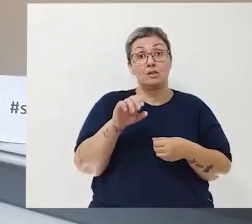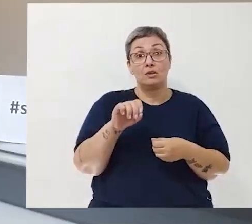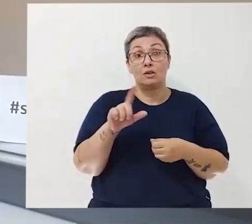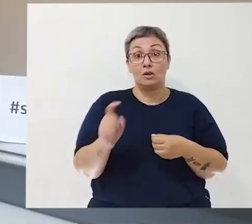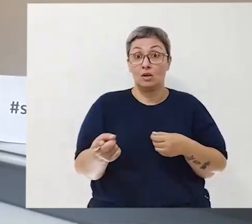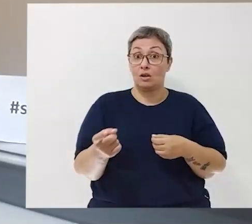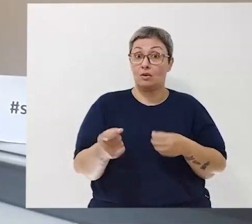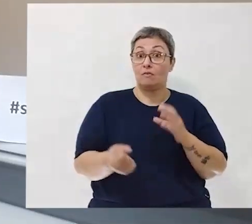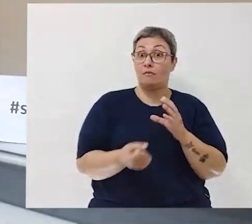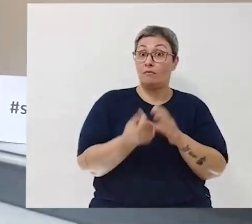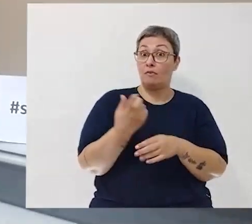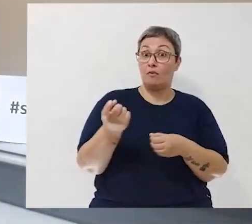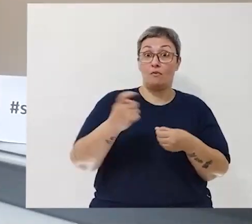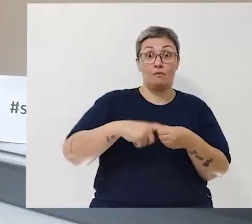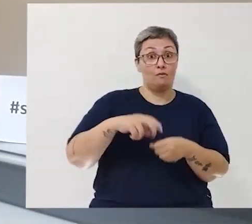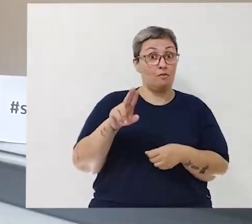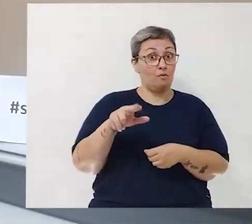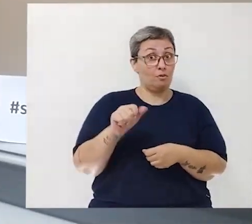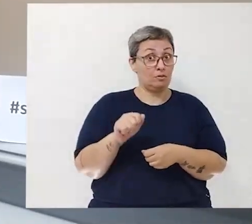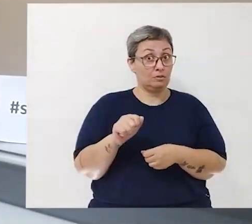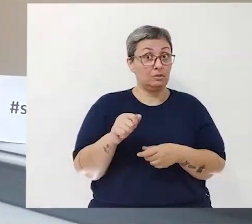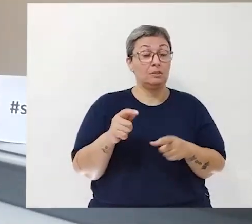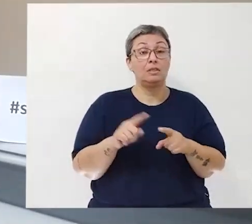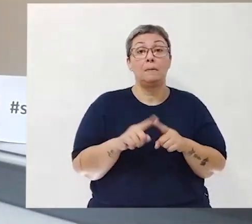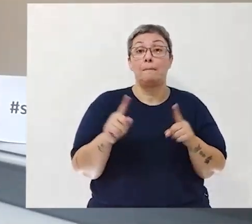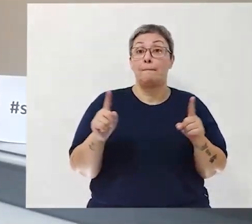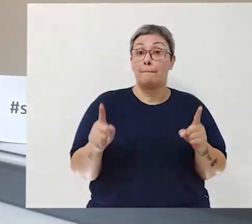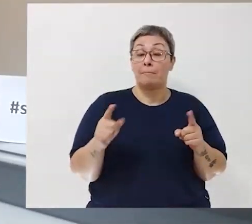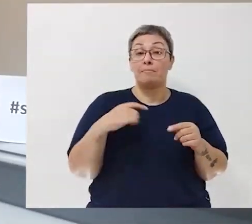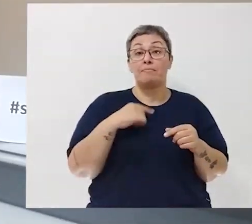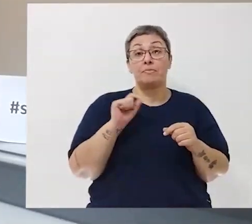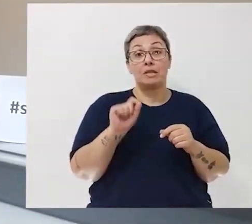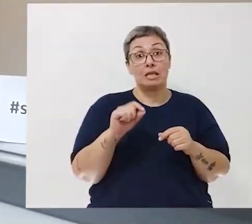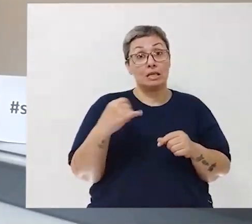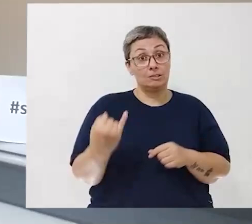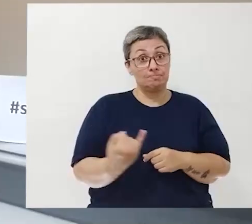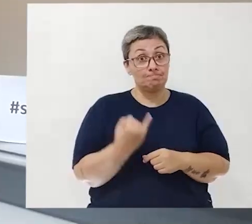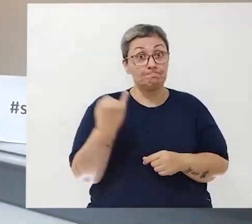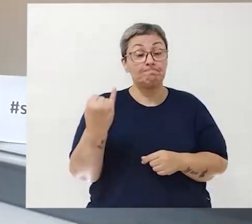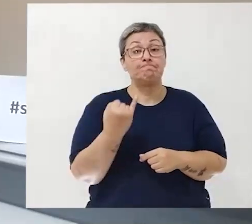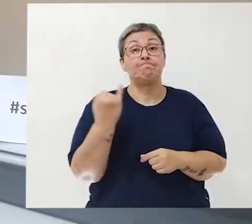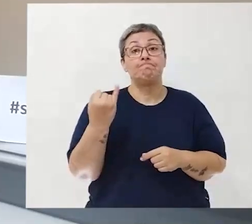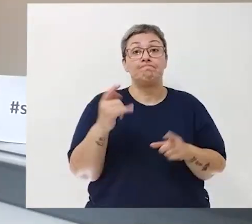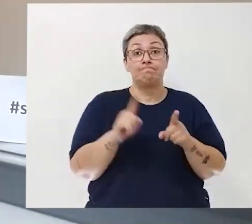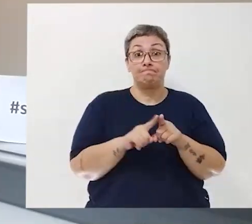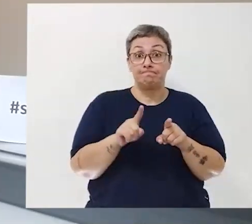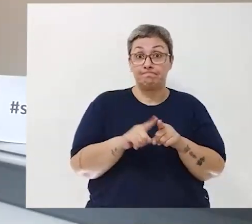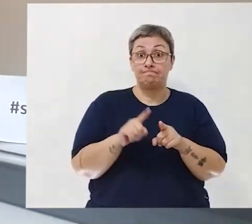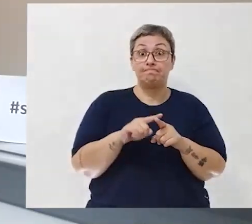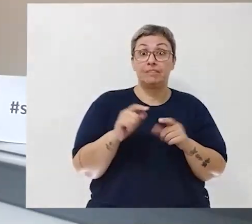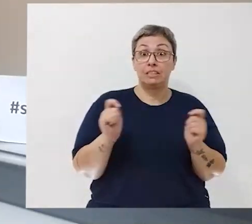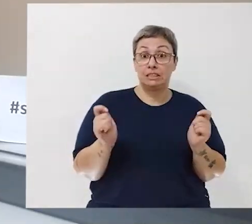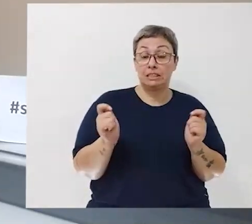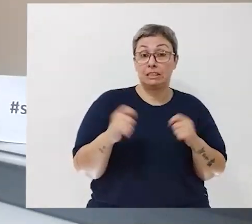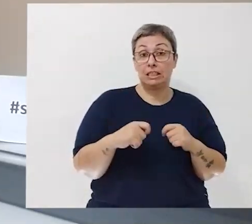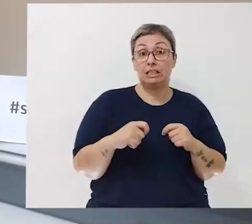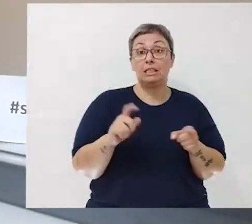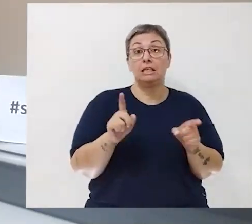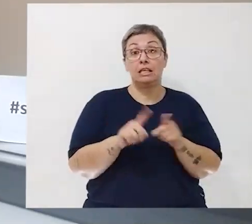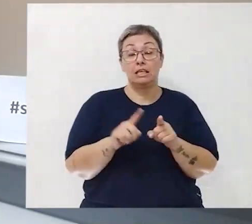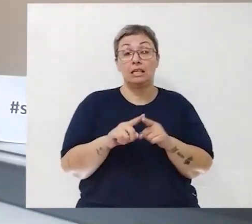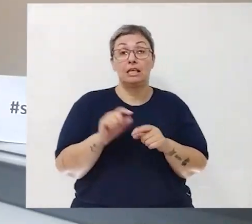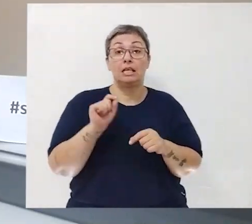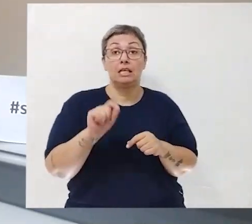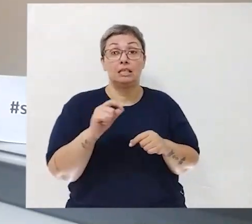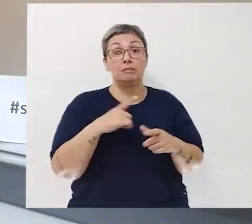fonte não renovável. Apesar da sua importância e da sua eficácia,